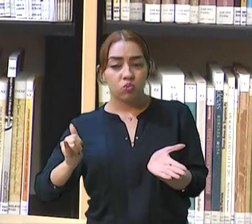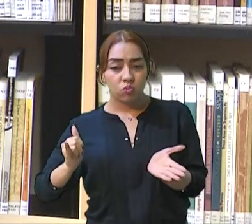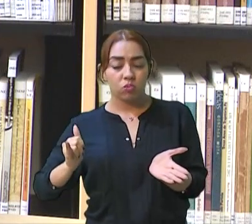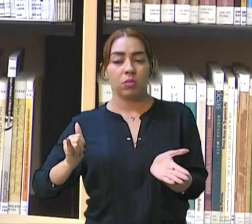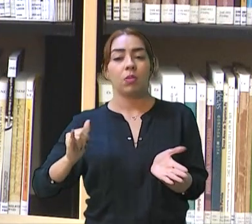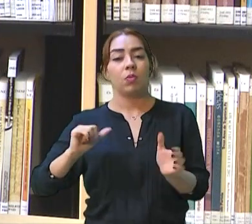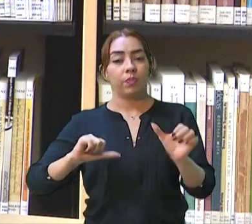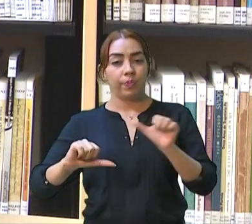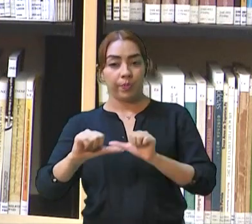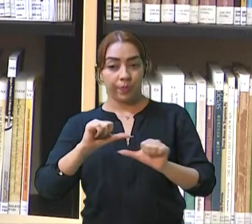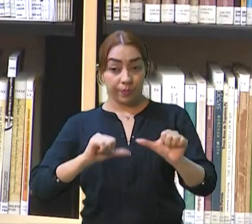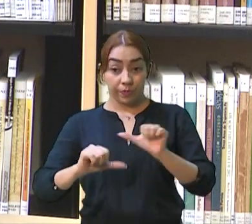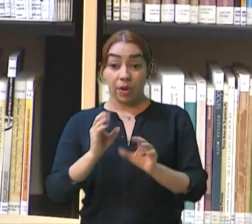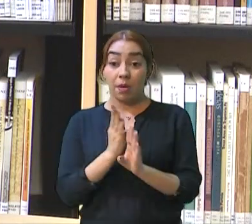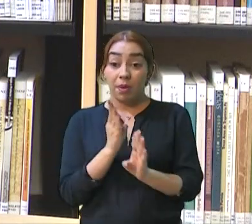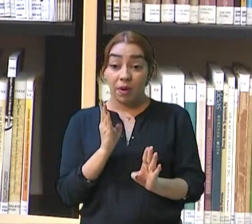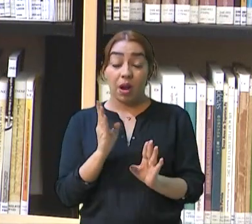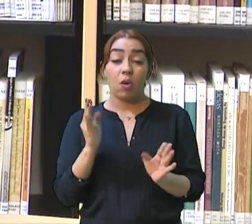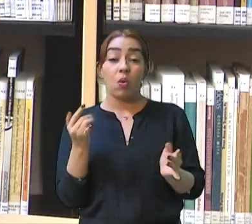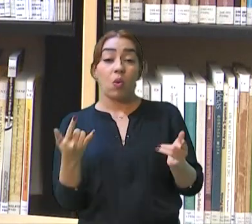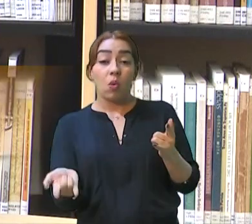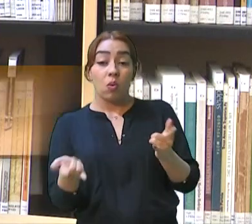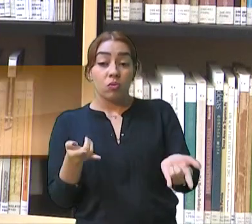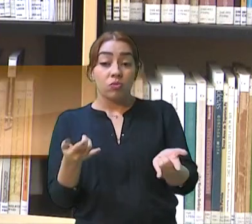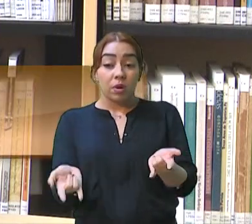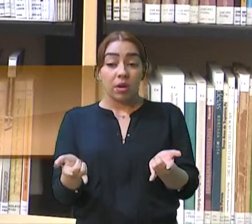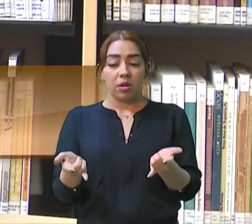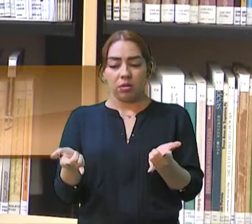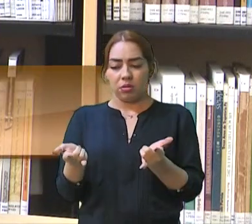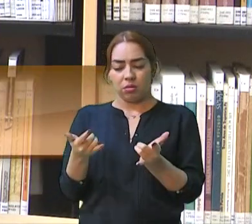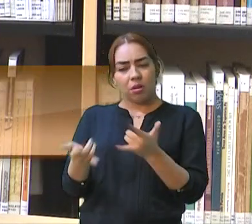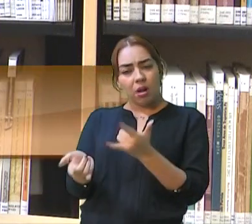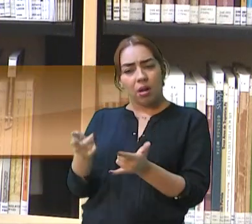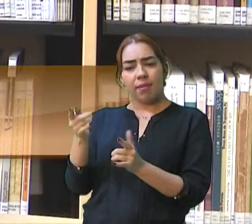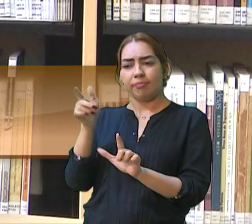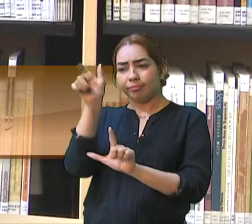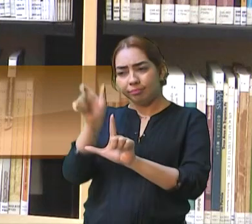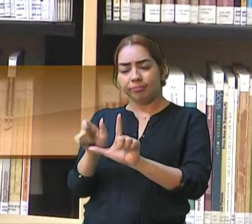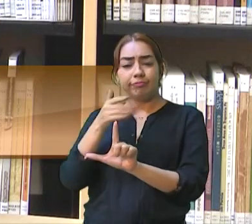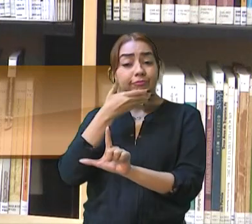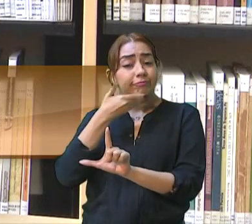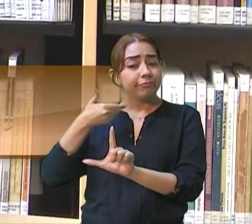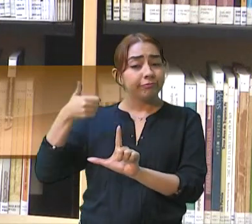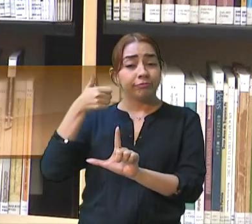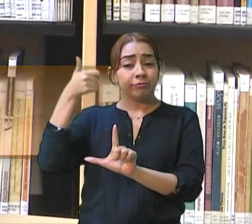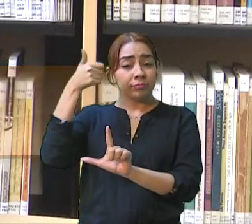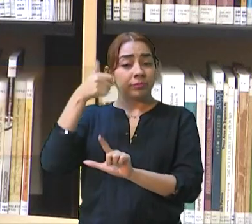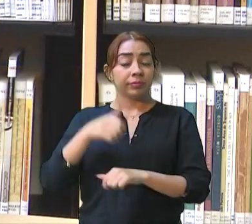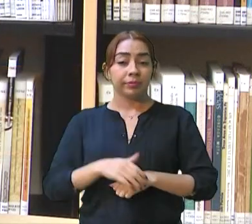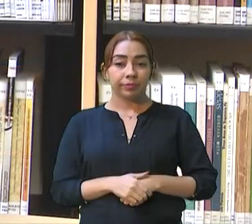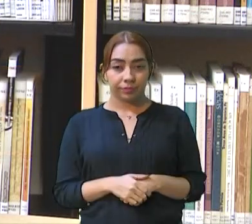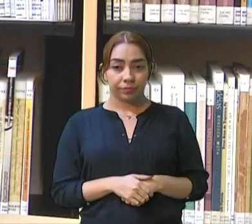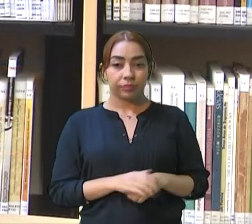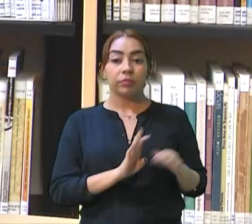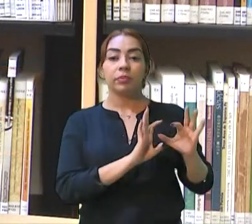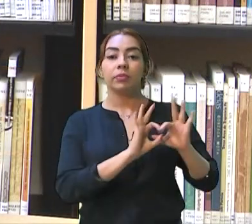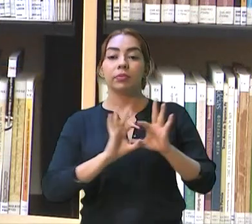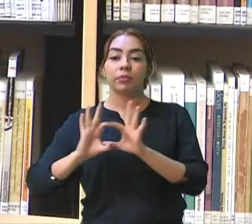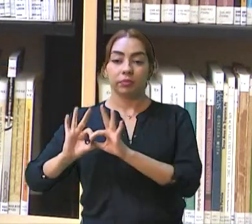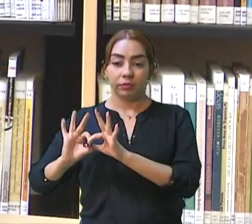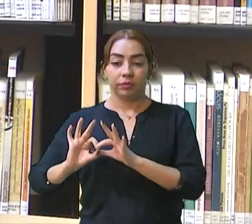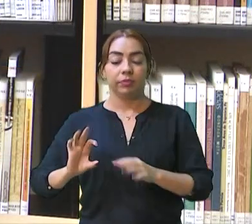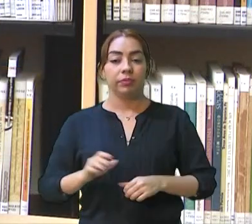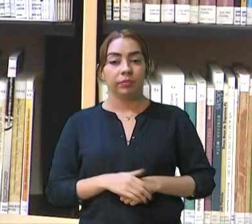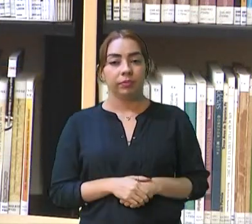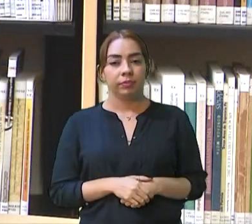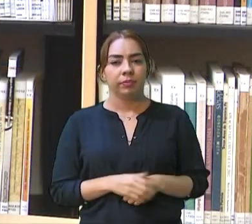que essa é a melhor história que já feita do Homem-Aranha. Mas sempre se teve os